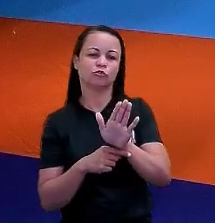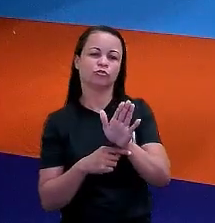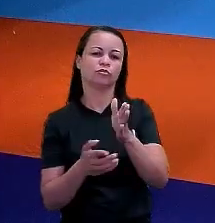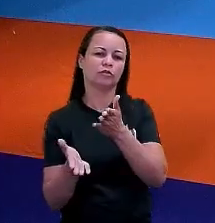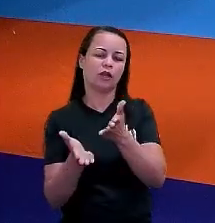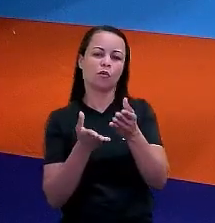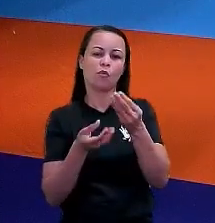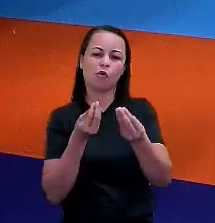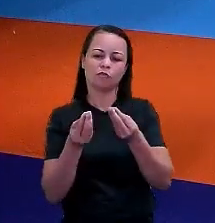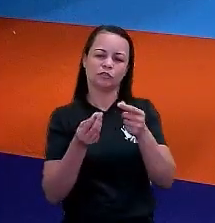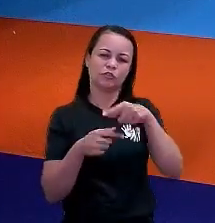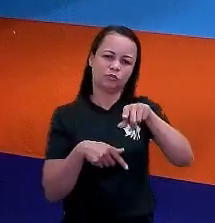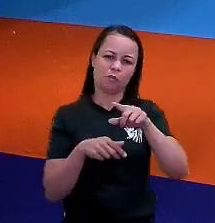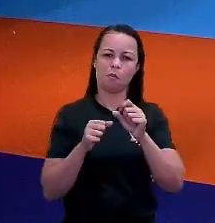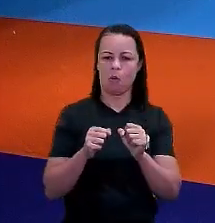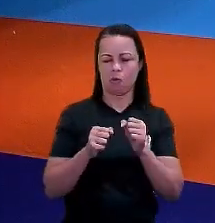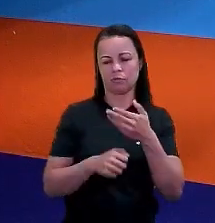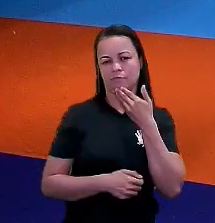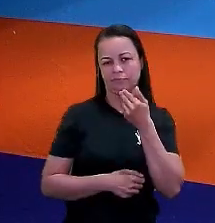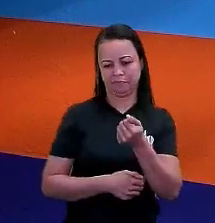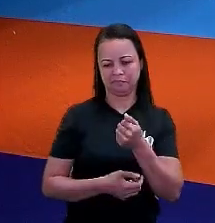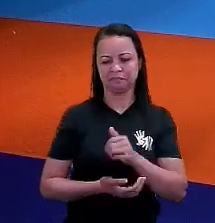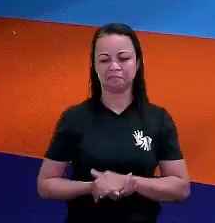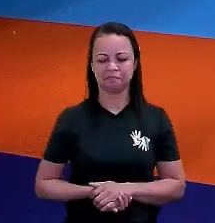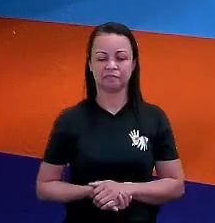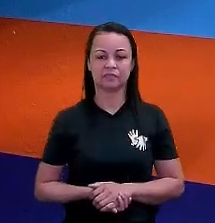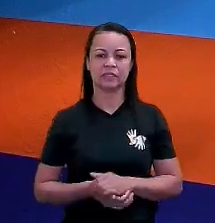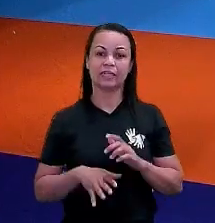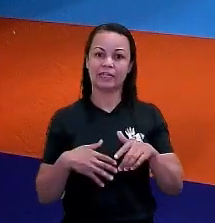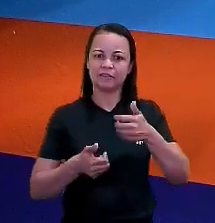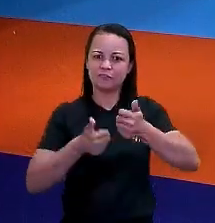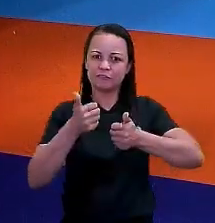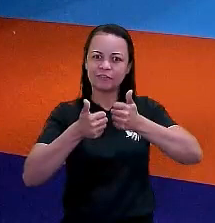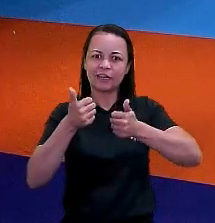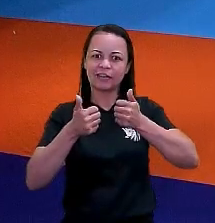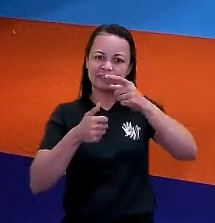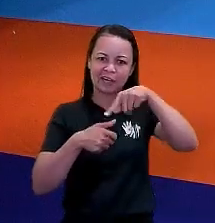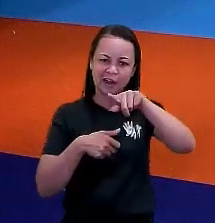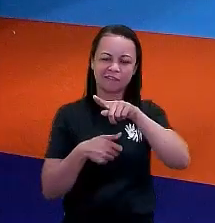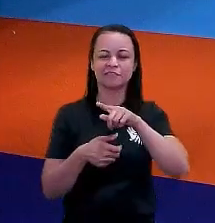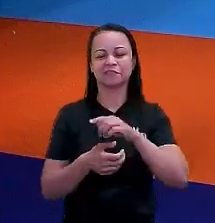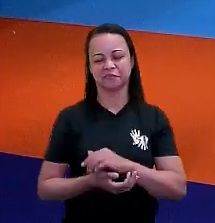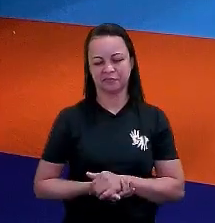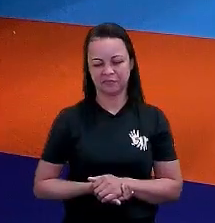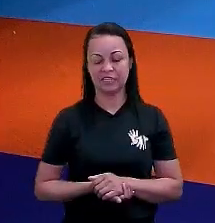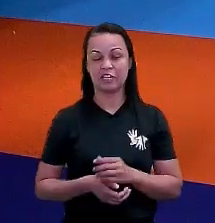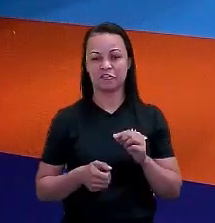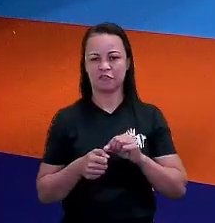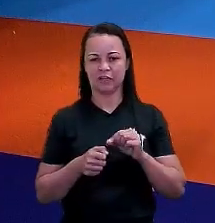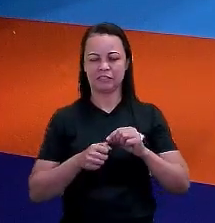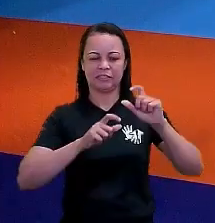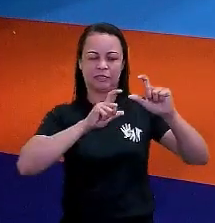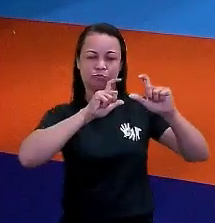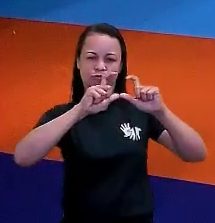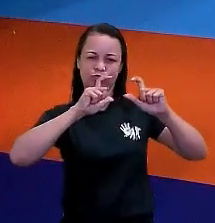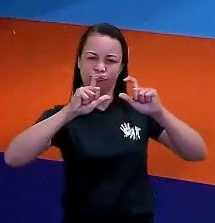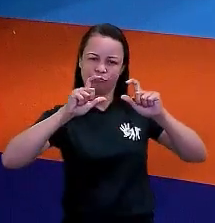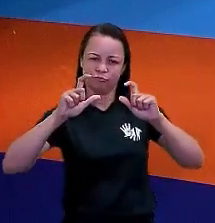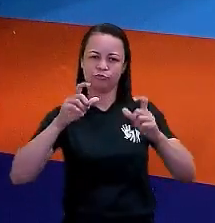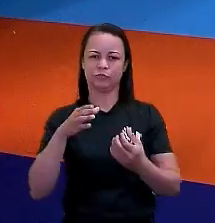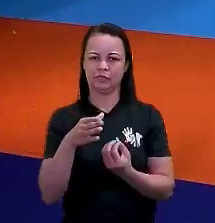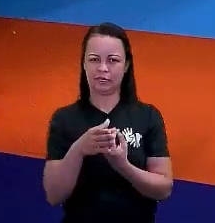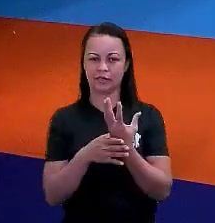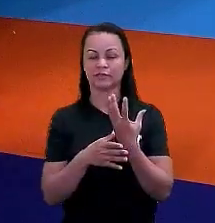pode melhorar, tá bom? E aí vocês vão ficar, ó, todo mundo craque em fazer e construir